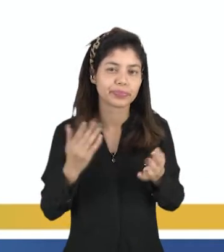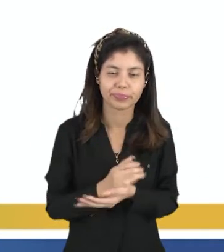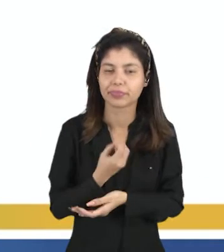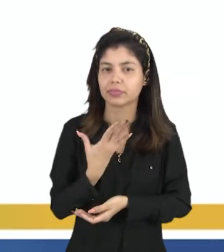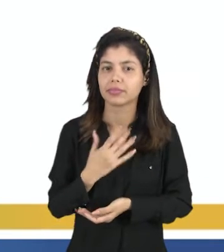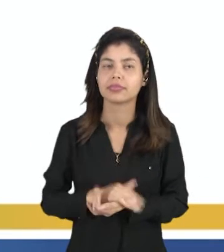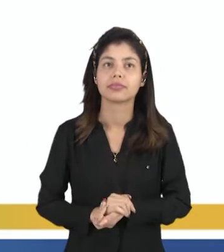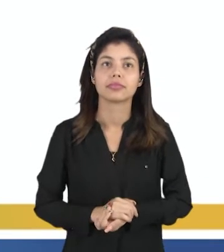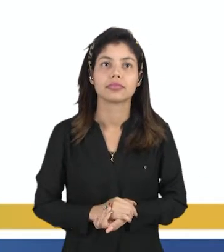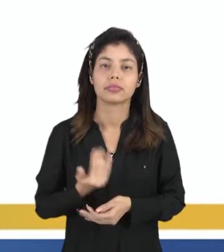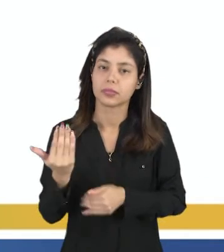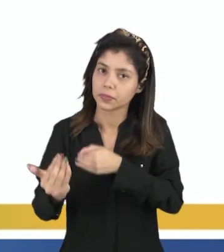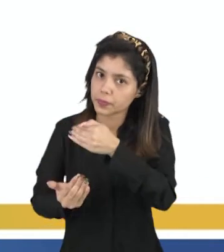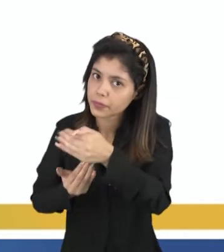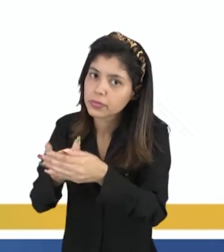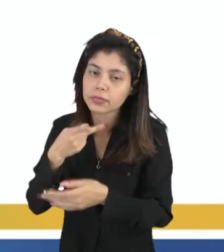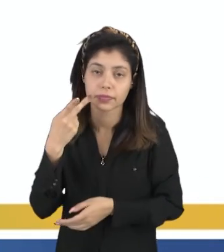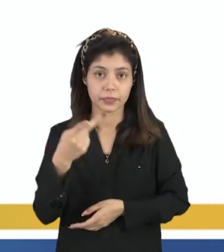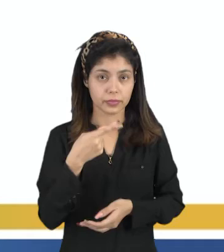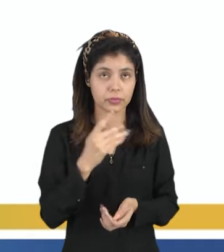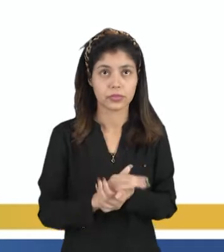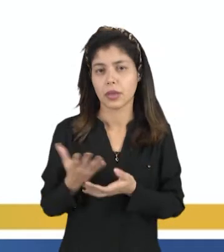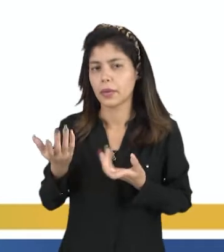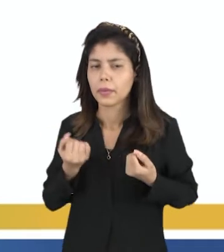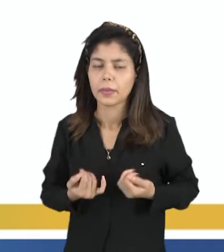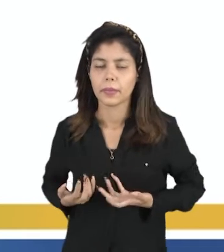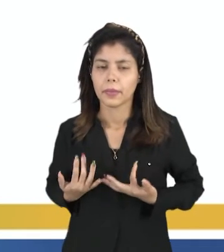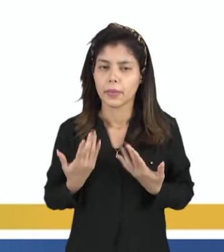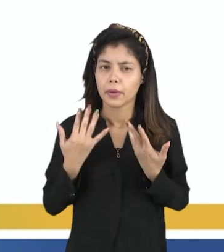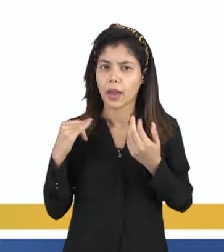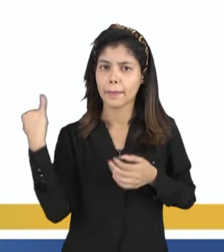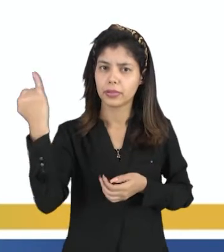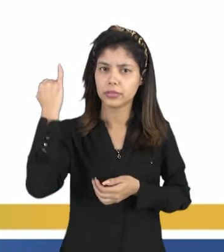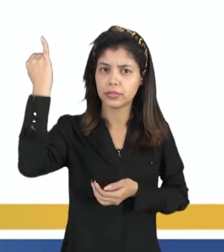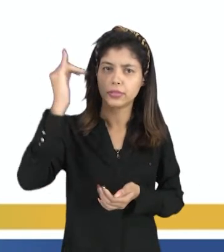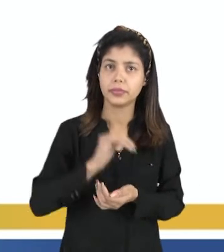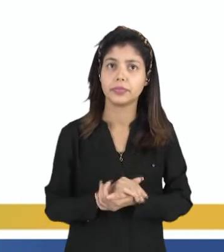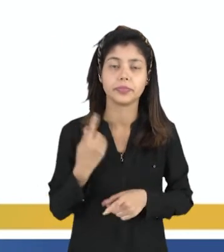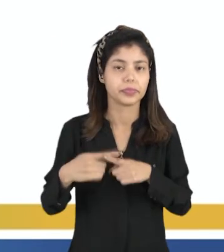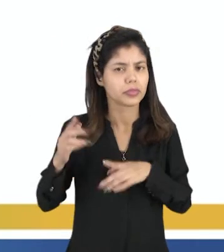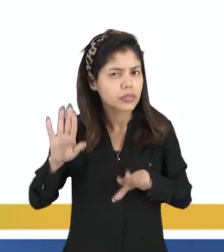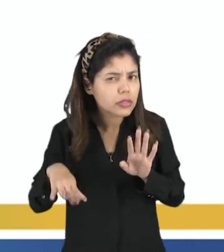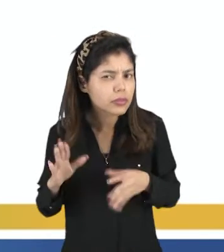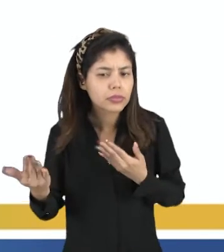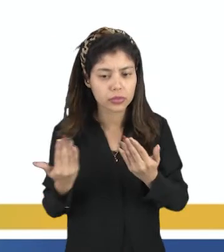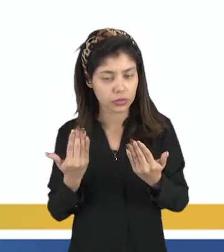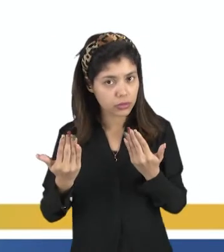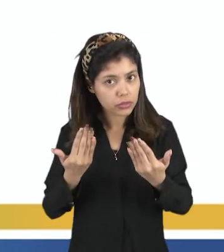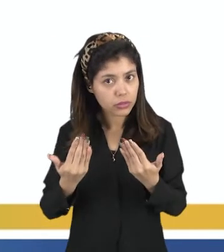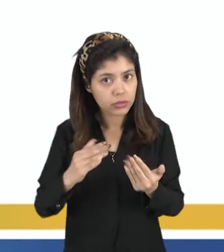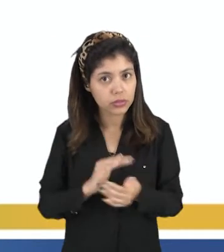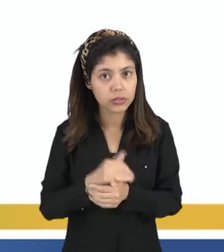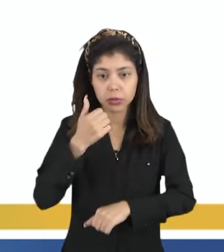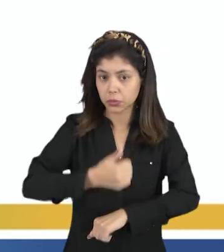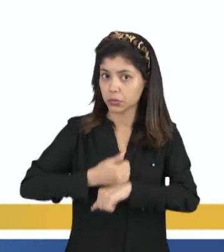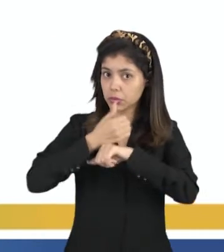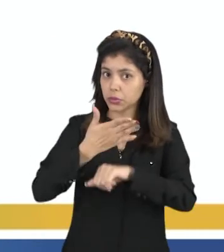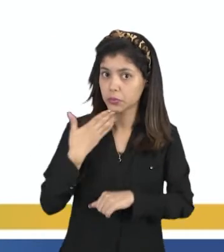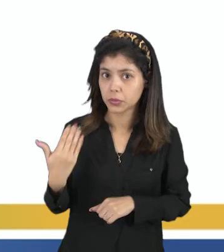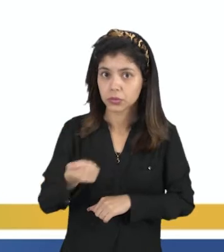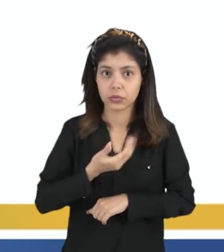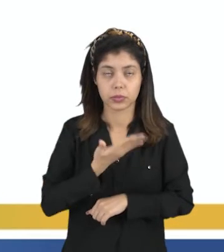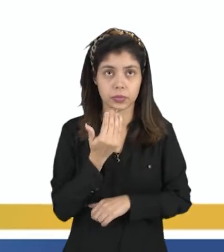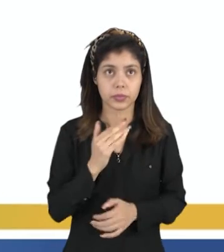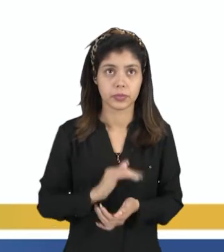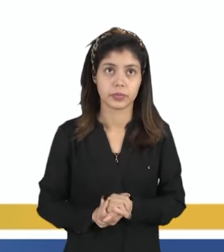quimiorreceptores. Evolutivamente falando, essas sensações elas são importantes, pois geralmente estão associadas à qualidade do alimento.